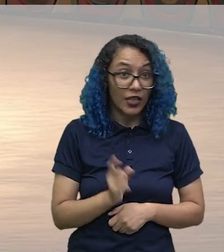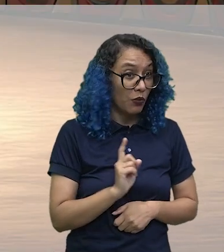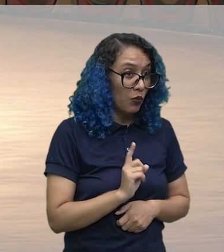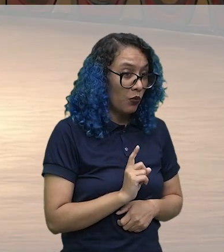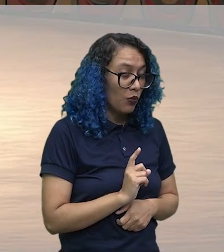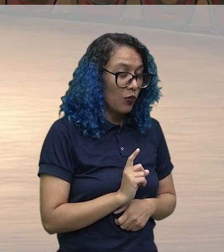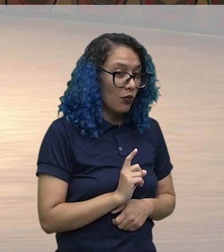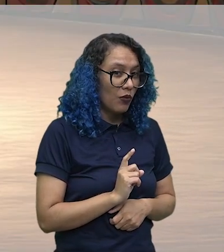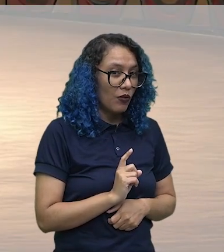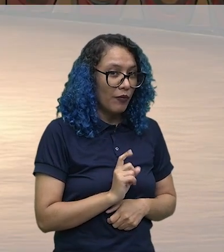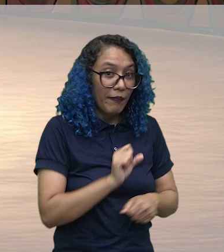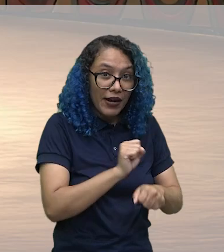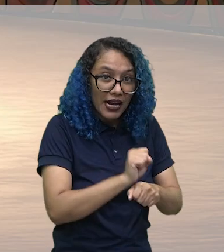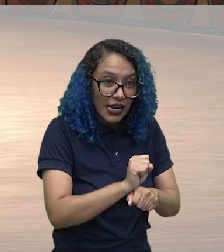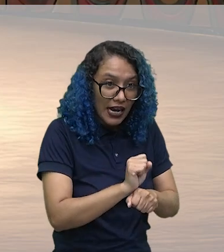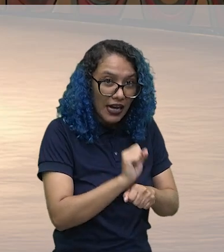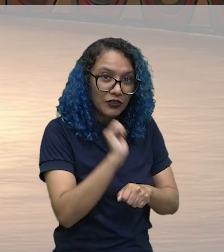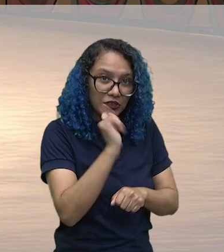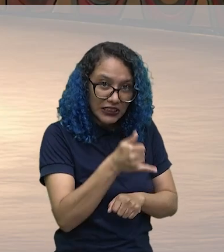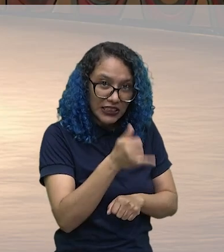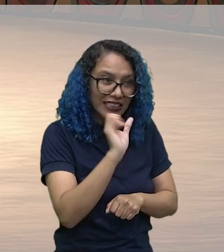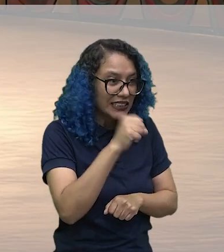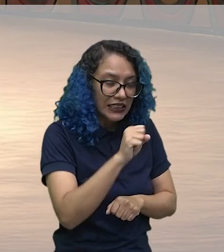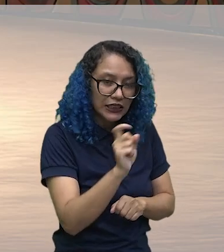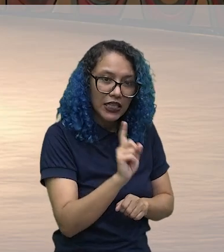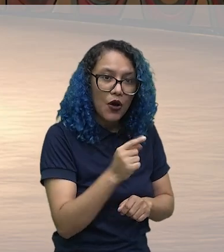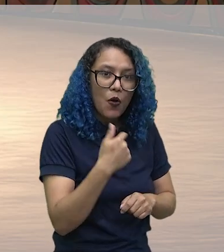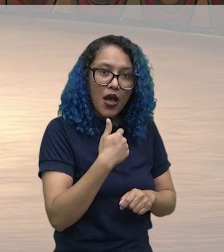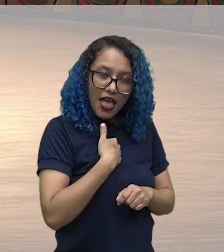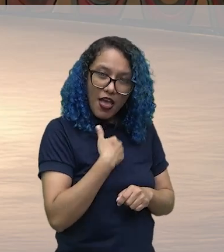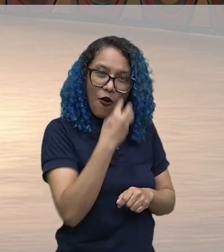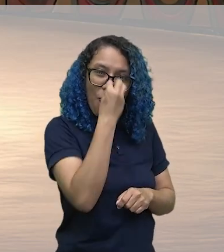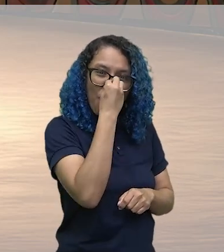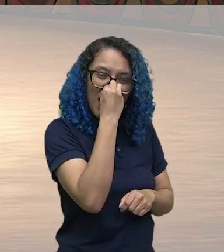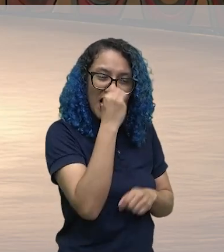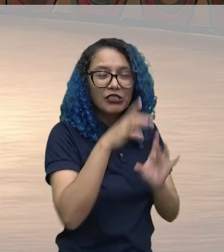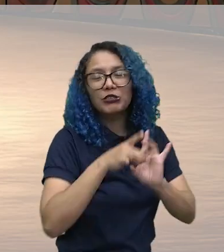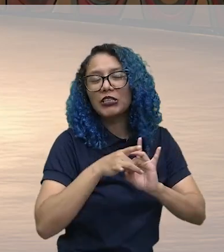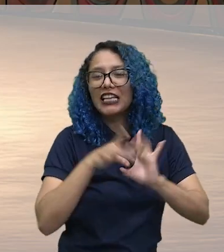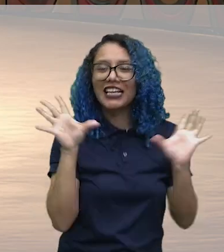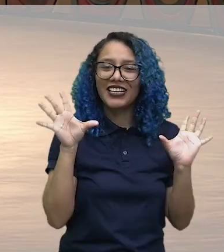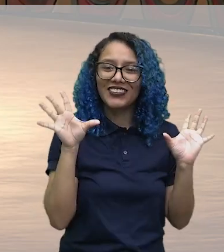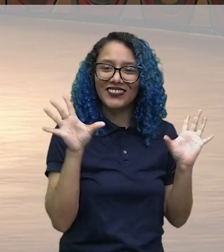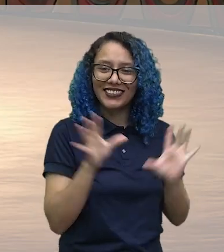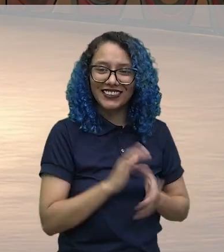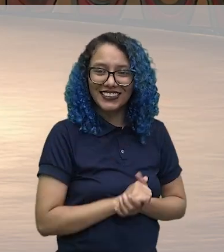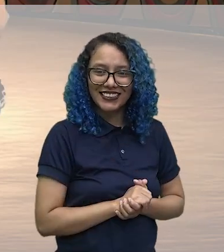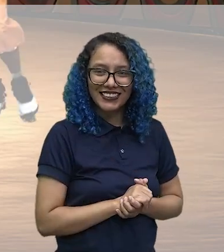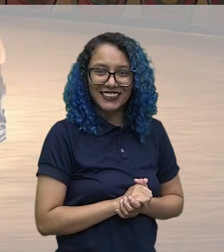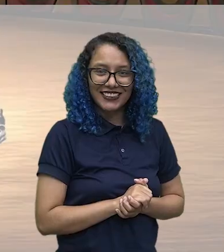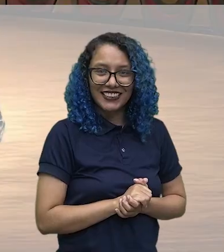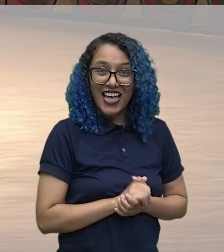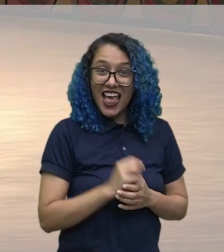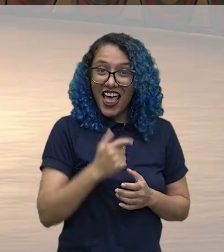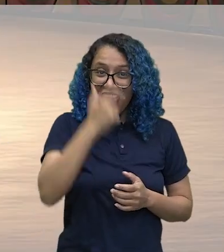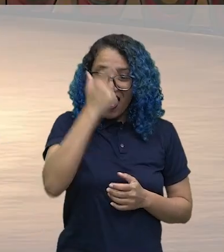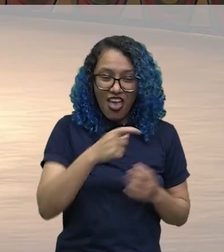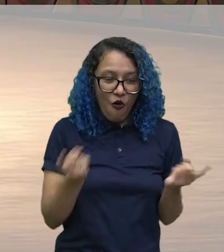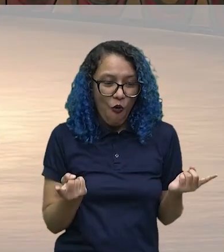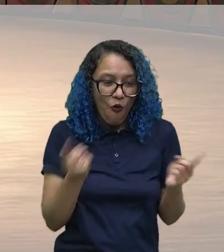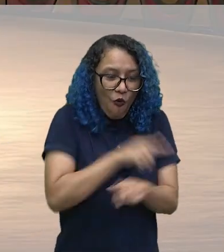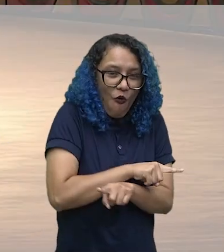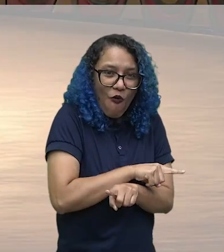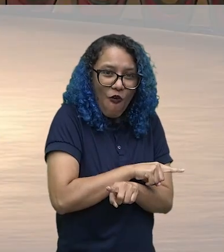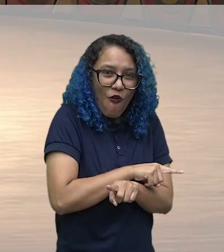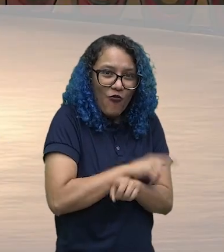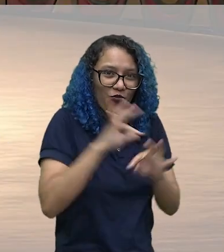Não, eu não vou ficar parado e dizer sim. Eu sou um palhaço livre. Eu inverti a lógica,